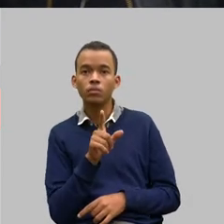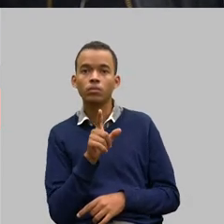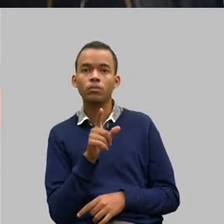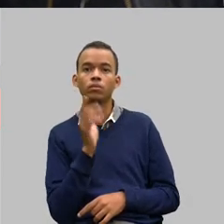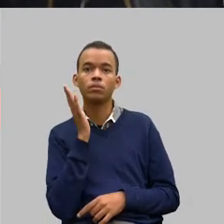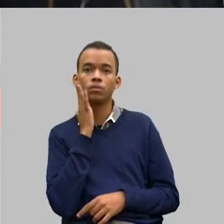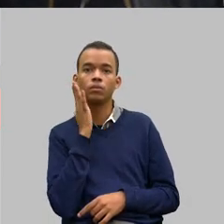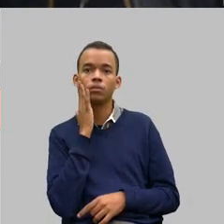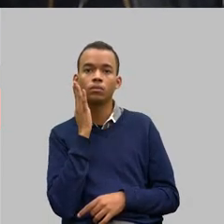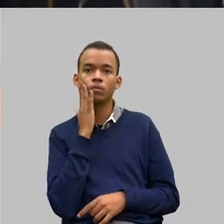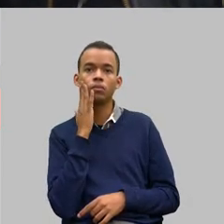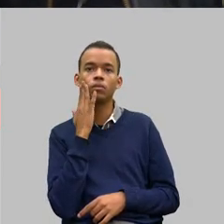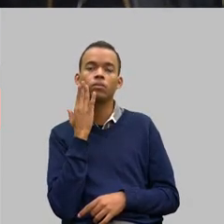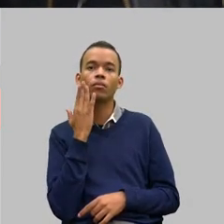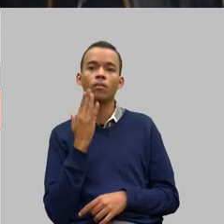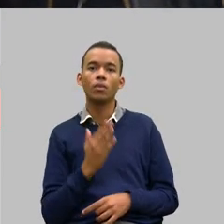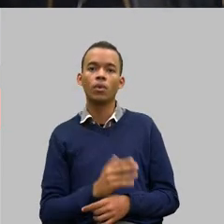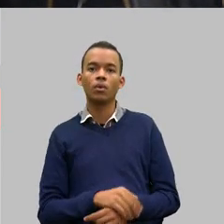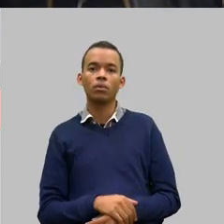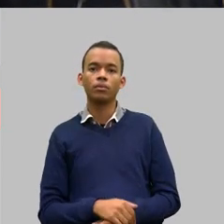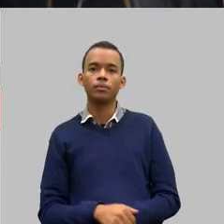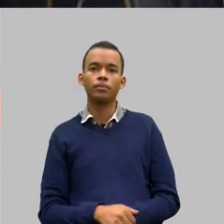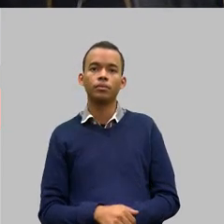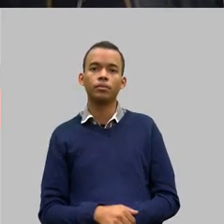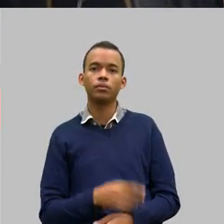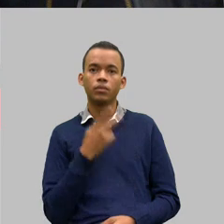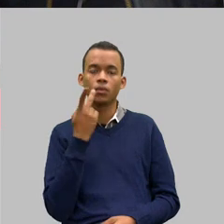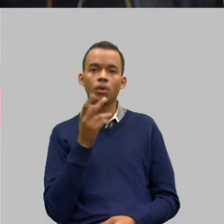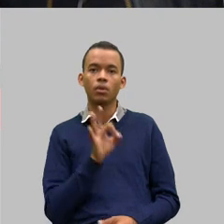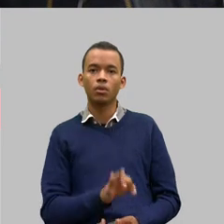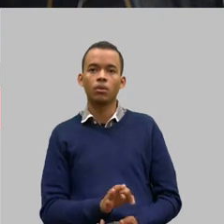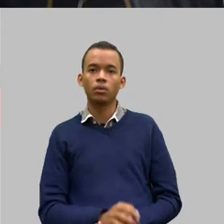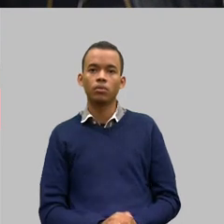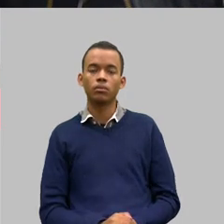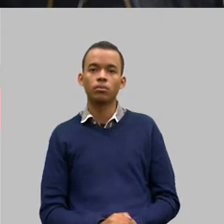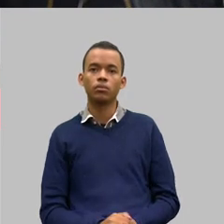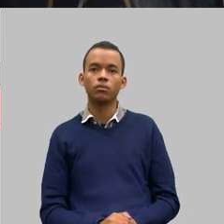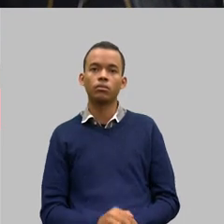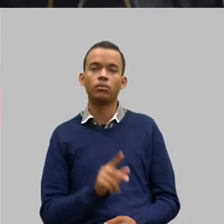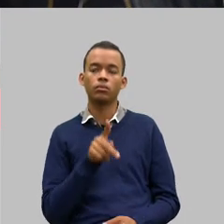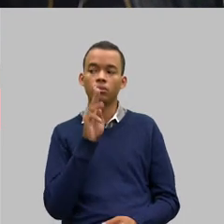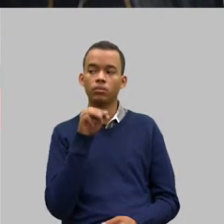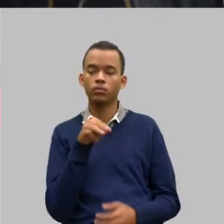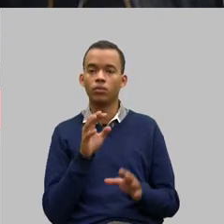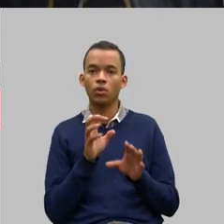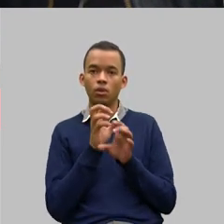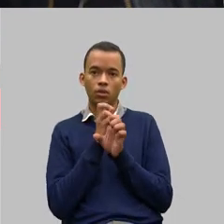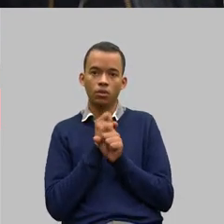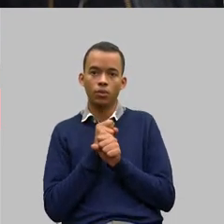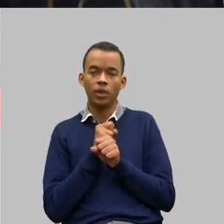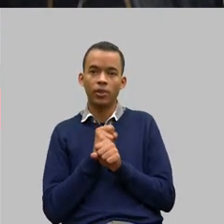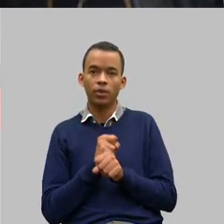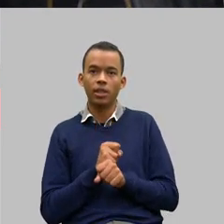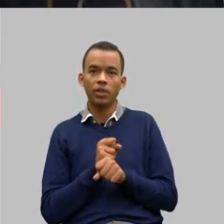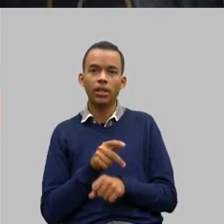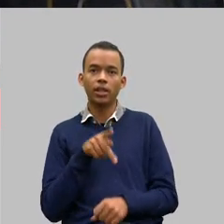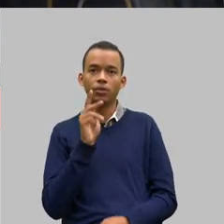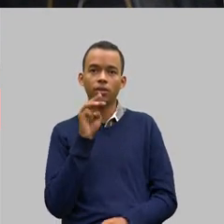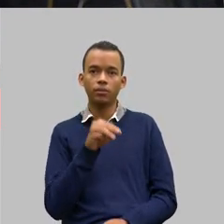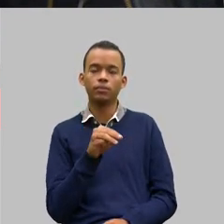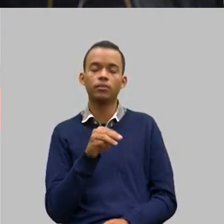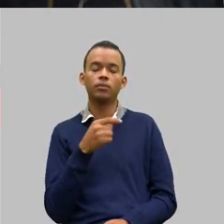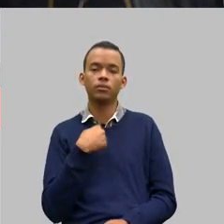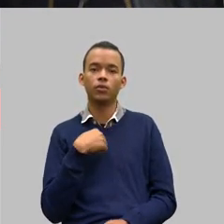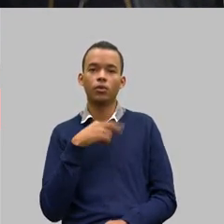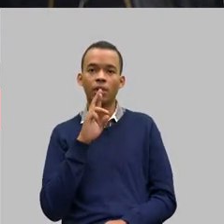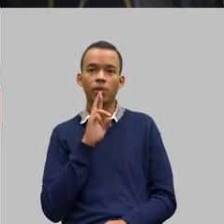saber da forma correta aqui Quantos Kms são para mim poder não não pecar aqui na